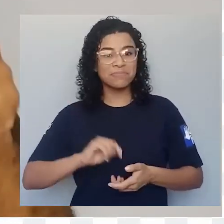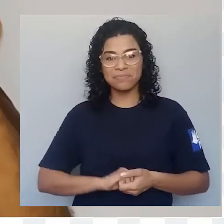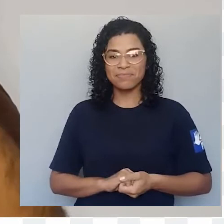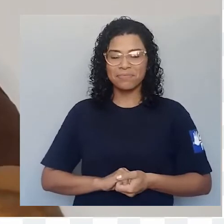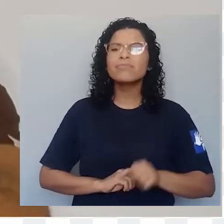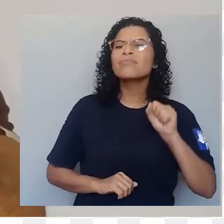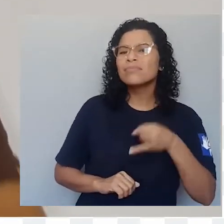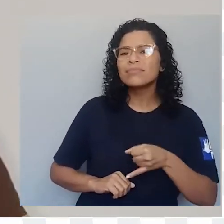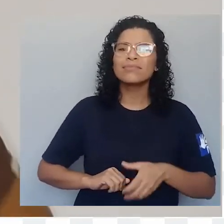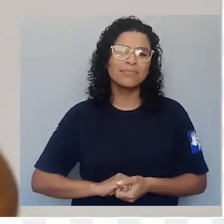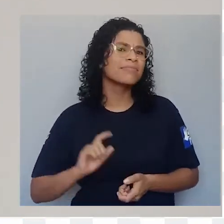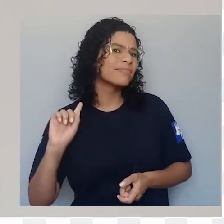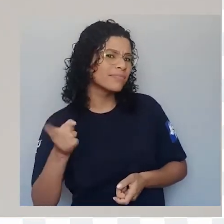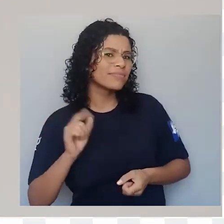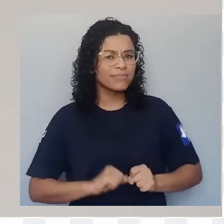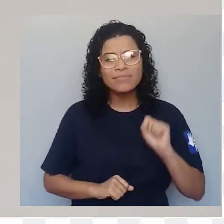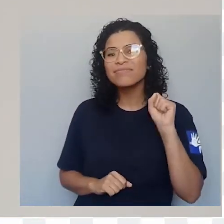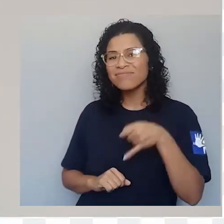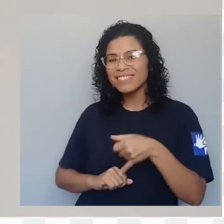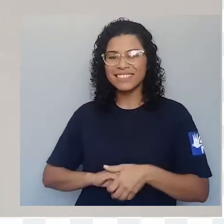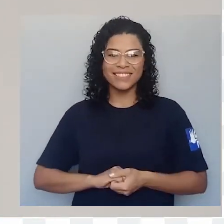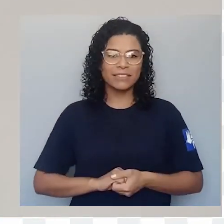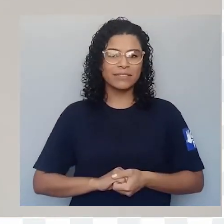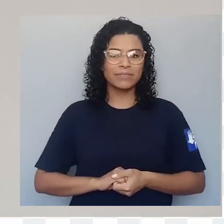Não, não, não. Sim, não, sim.